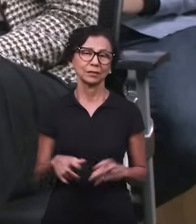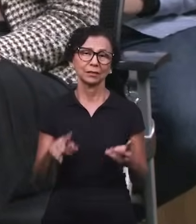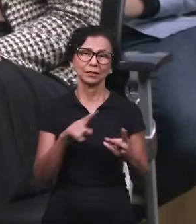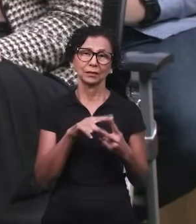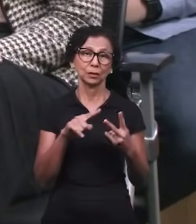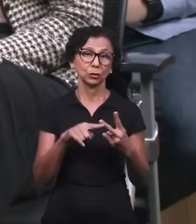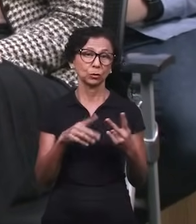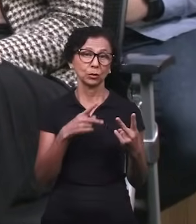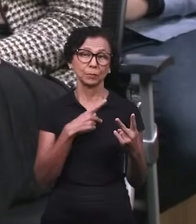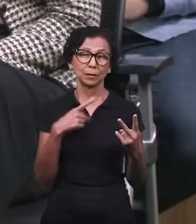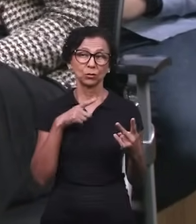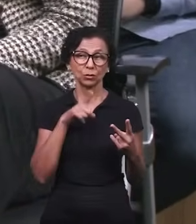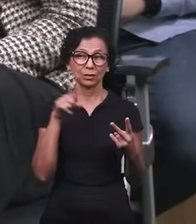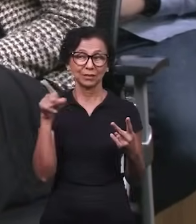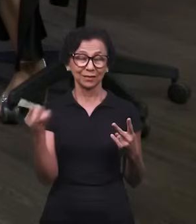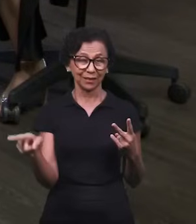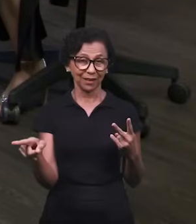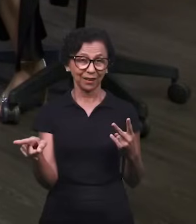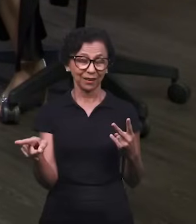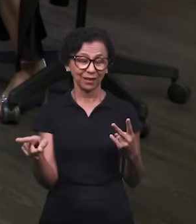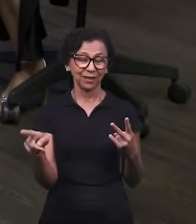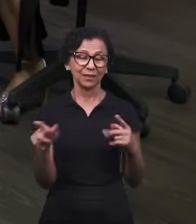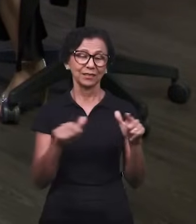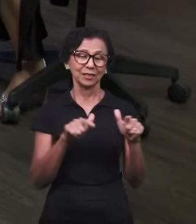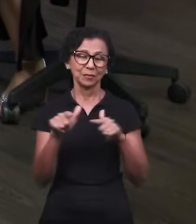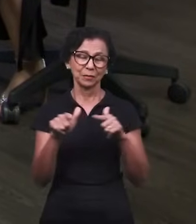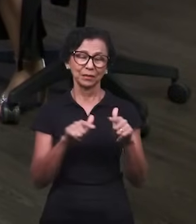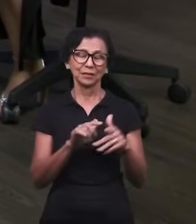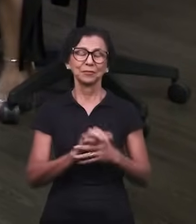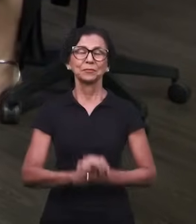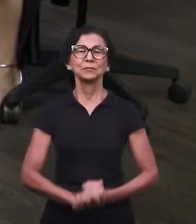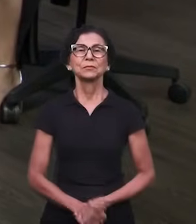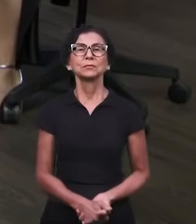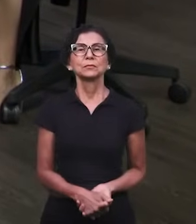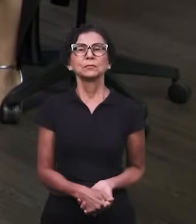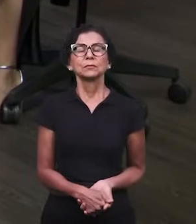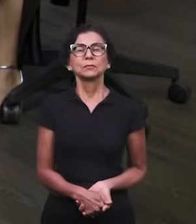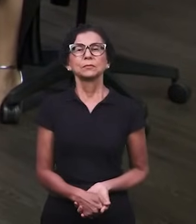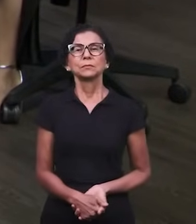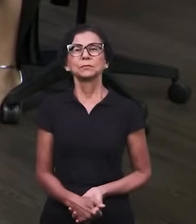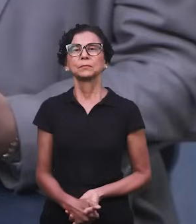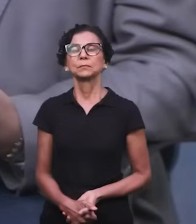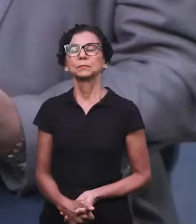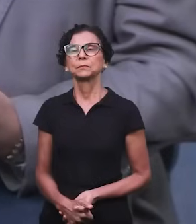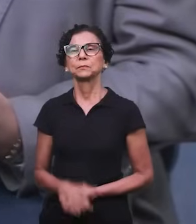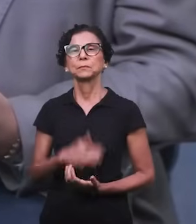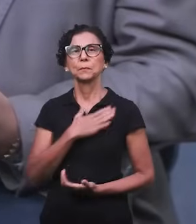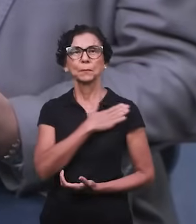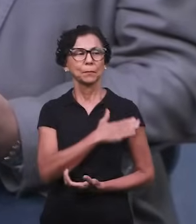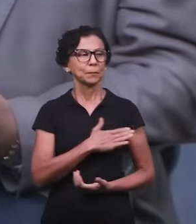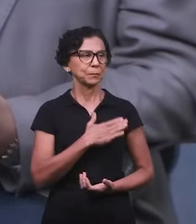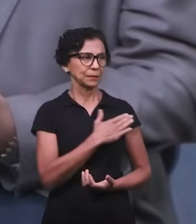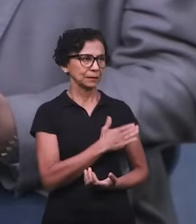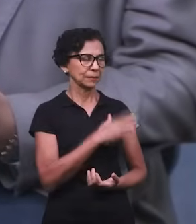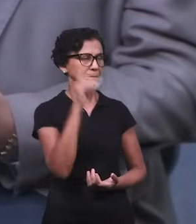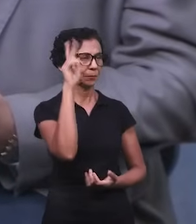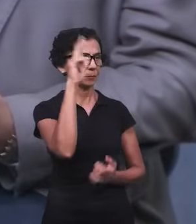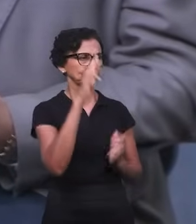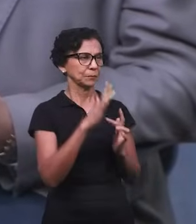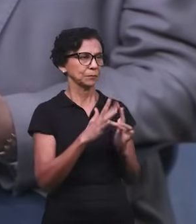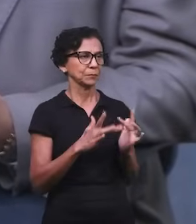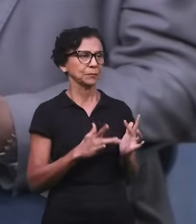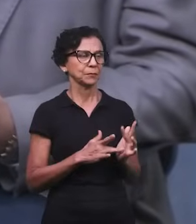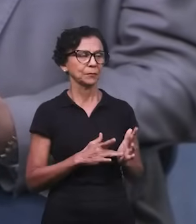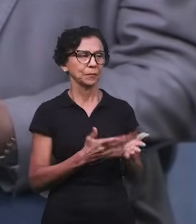mais nada, né? Eu quando vou lá, é para atrapalhar um pouquinho. Adriano, meu querido, foi um prazer tê-lo conosco aqui. Paz